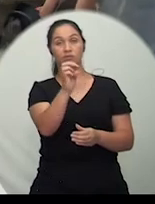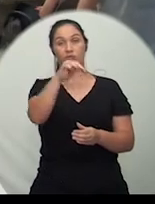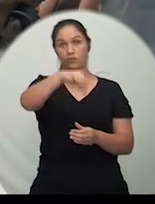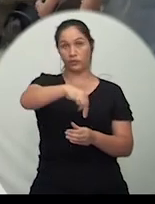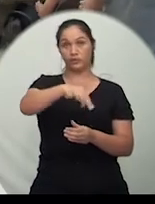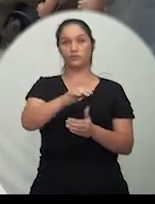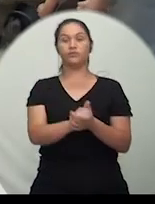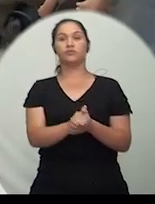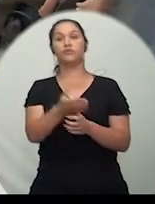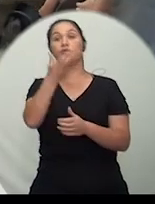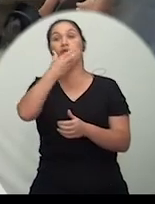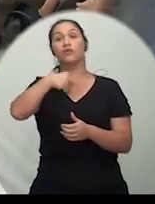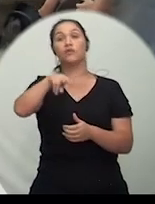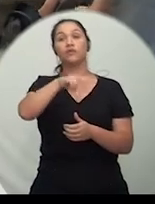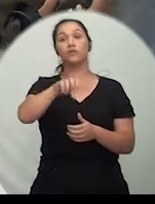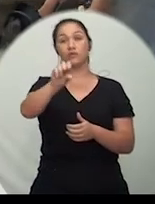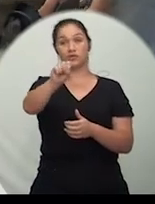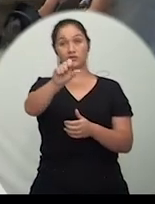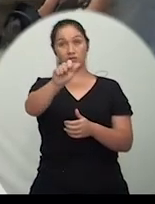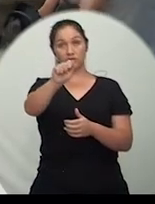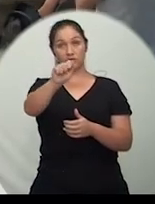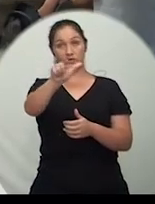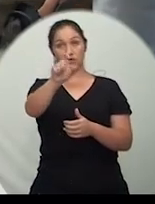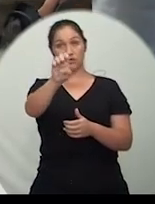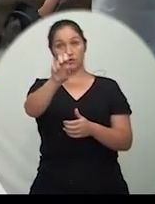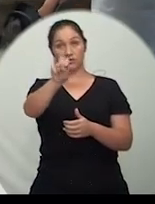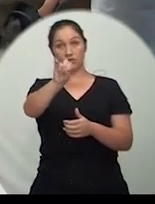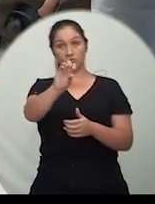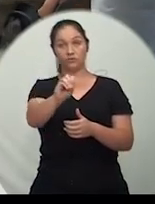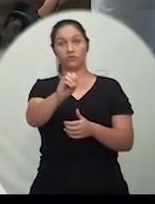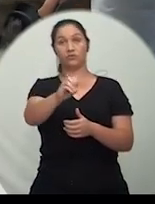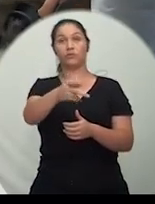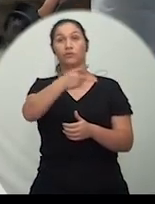Vereador Salésio Lima, PSD.